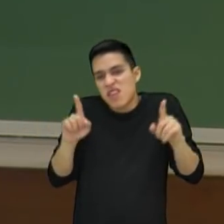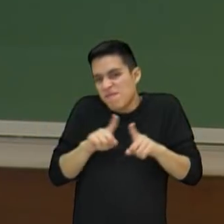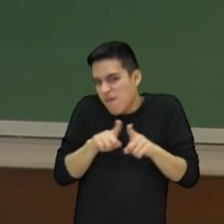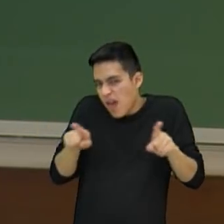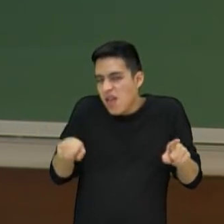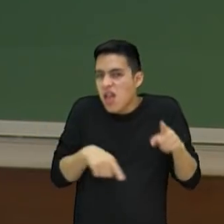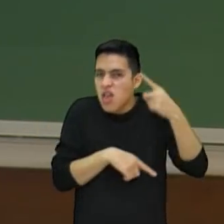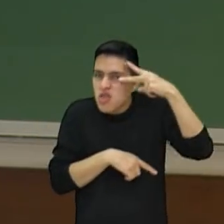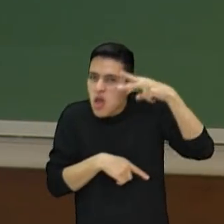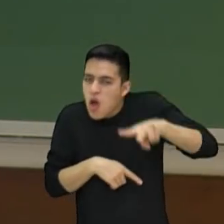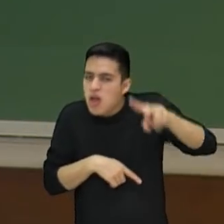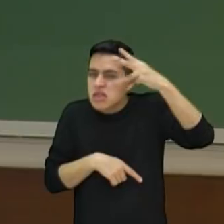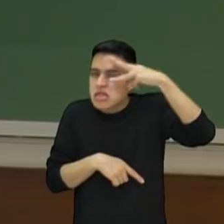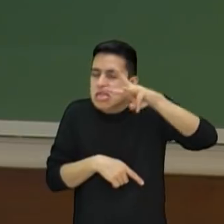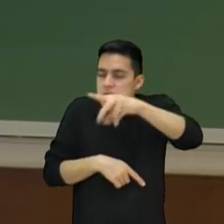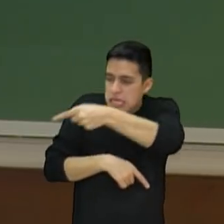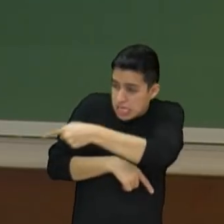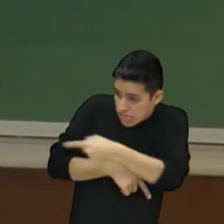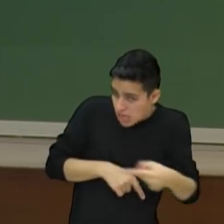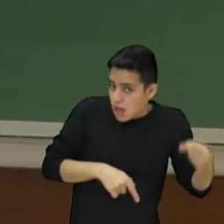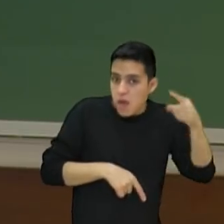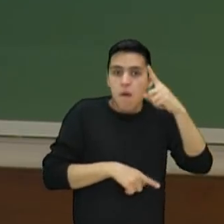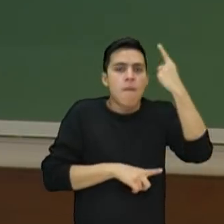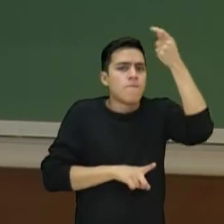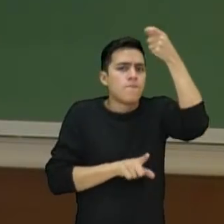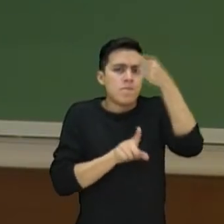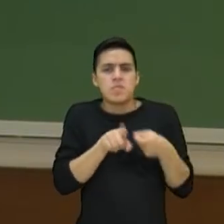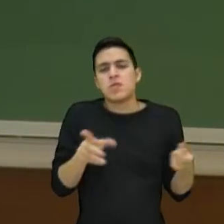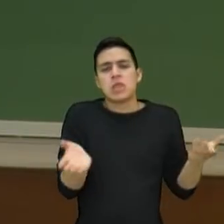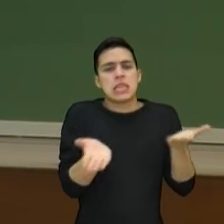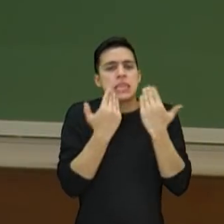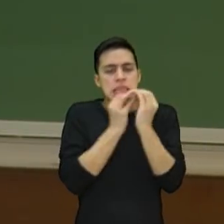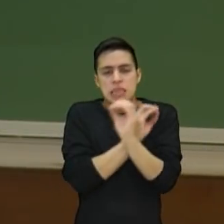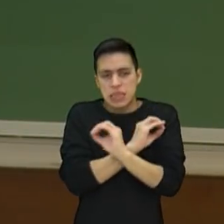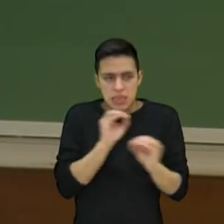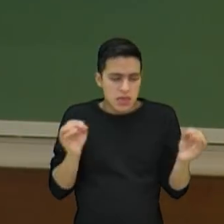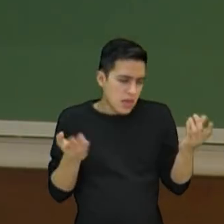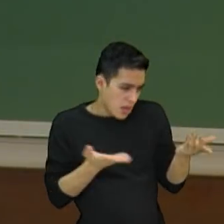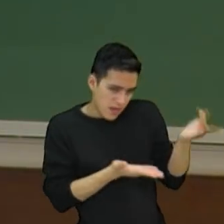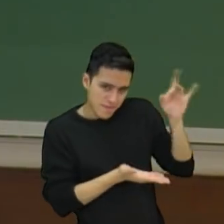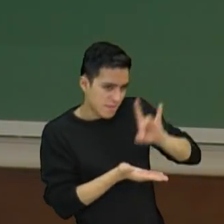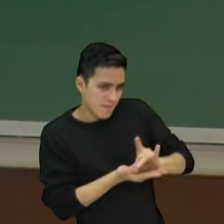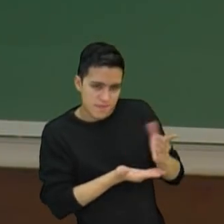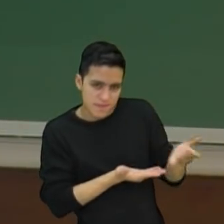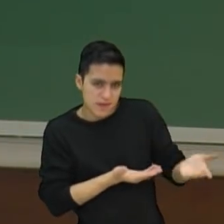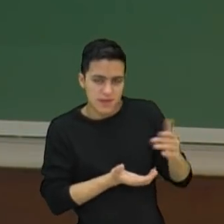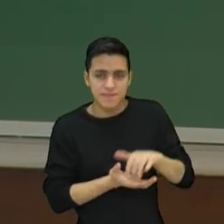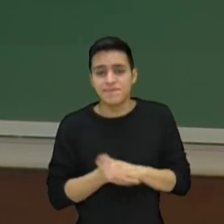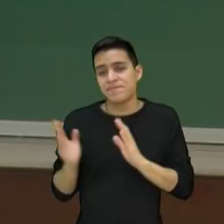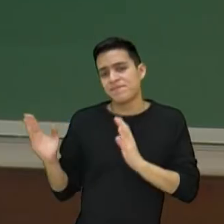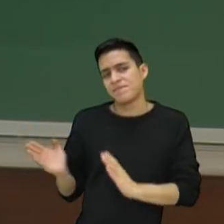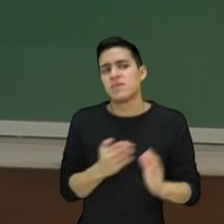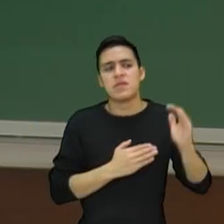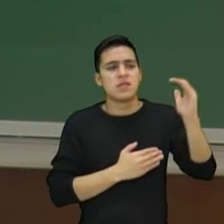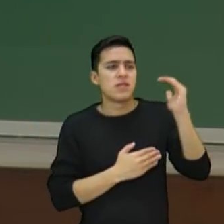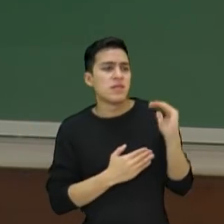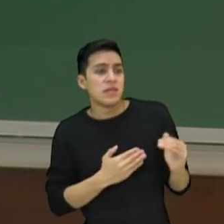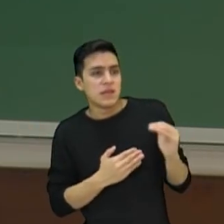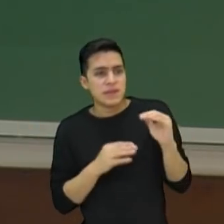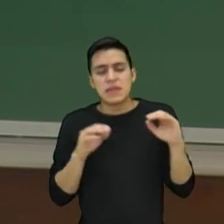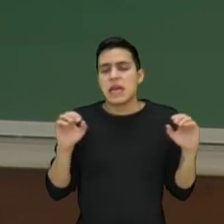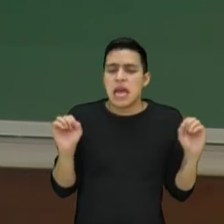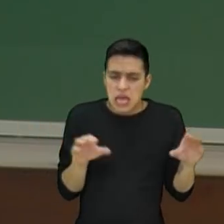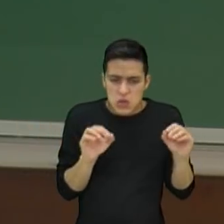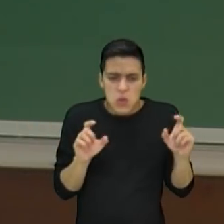Agora, por 2 dias, uma semana já começa a ter. Agora, por um mês, né? Isso daqui é um fato, né, pessoal? Educação. A educação